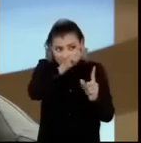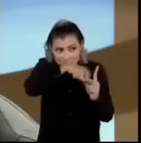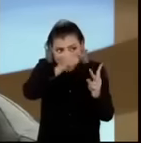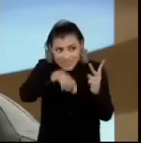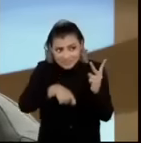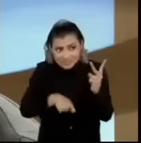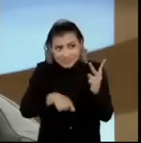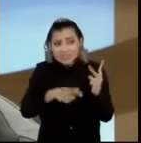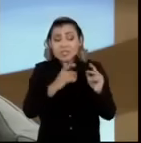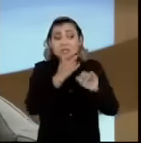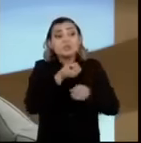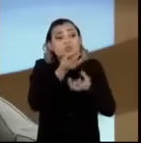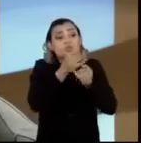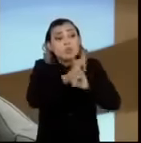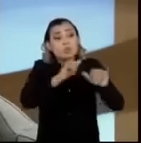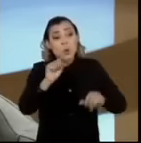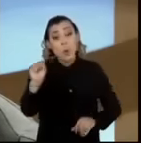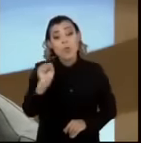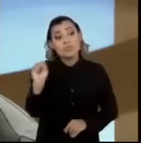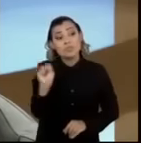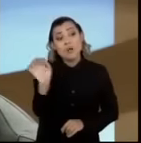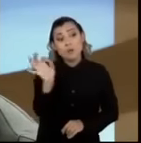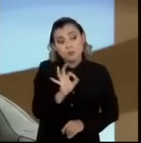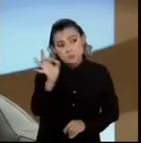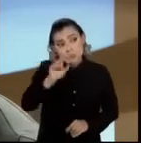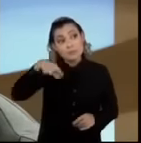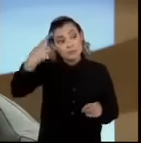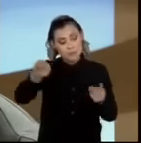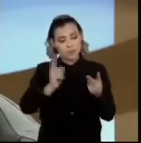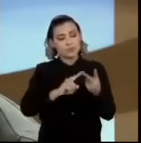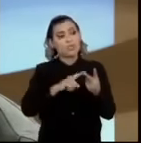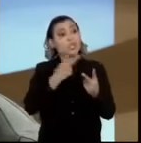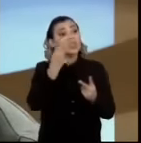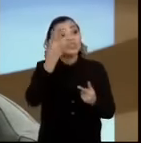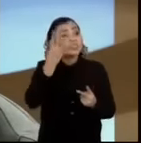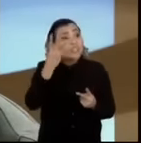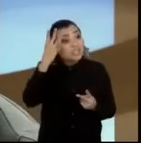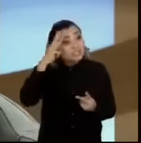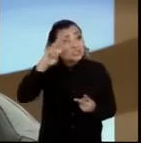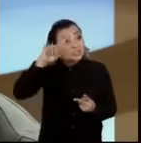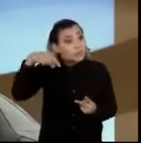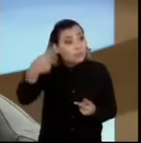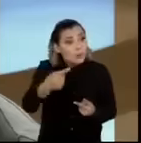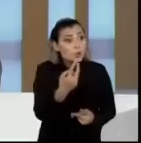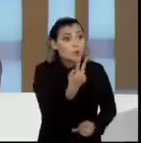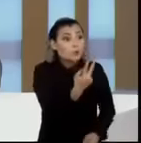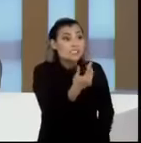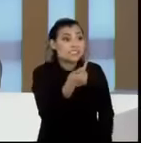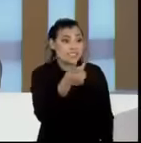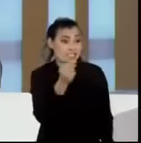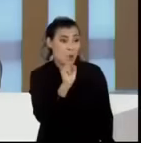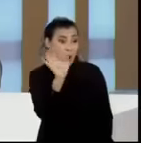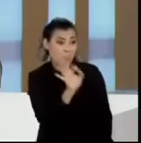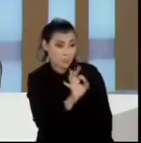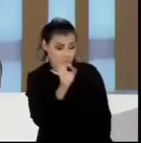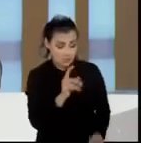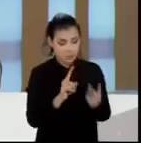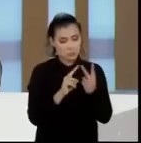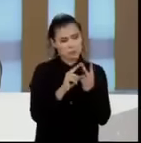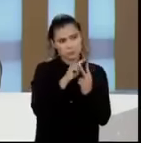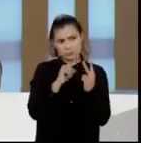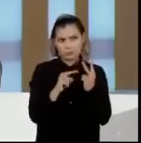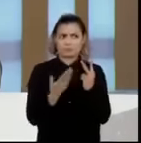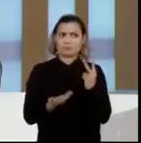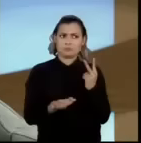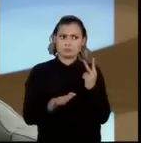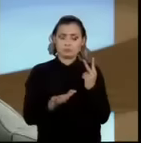se divulgou um percentual de 88%, depois, 2 ou 3 dias depois, um percentual de 278%, e foi